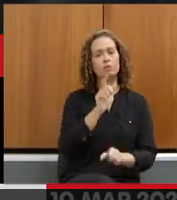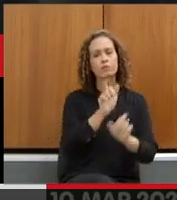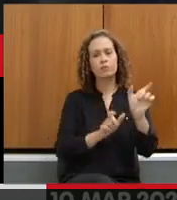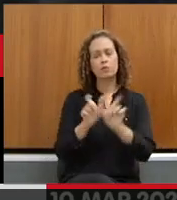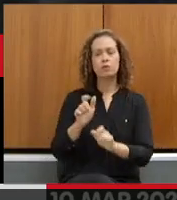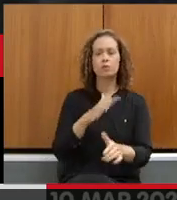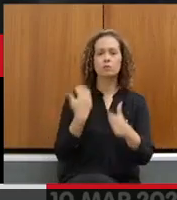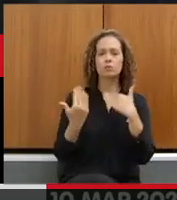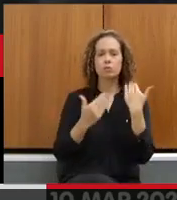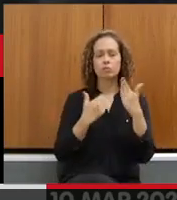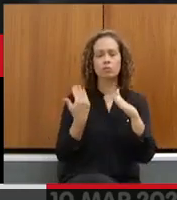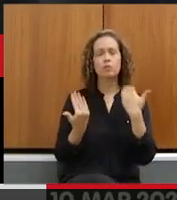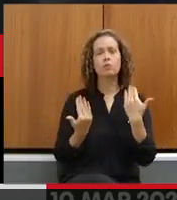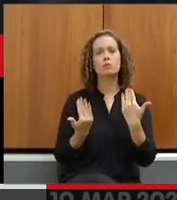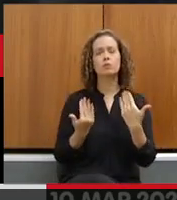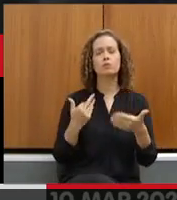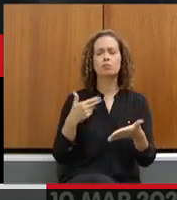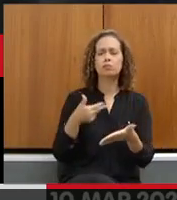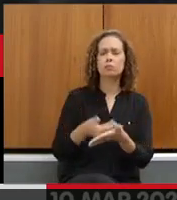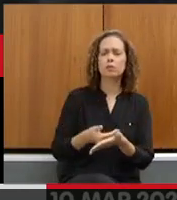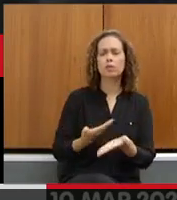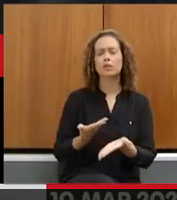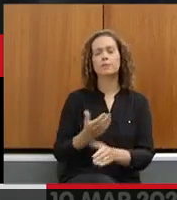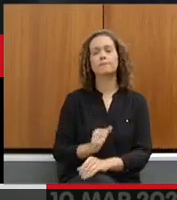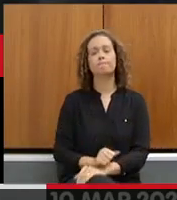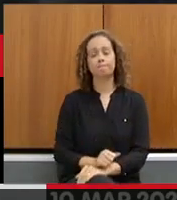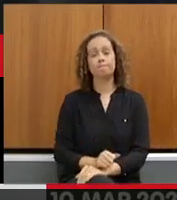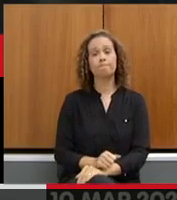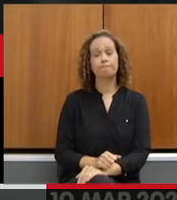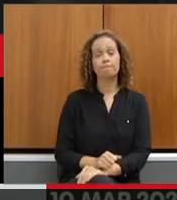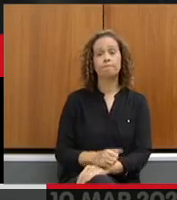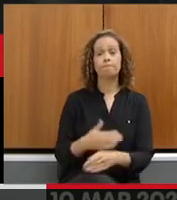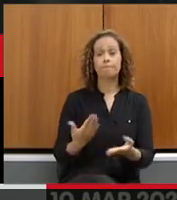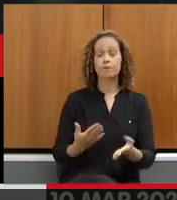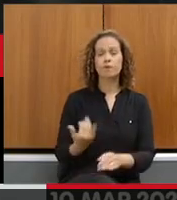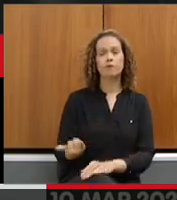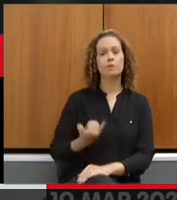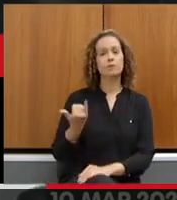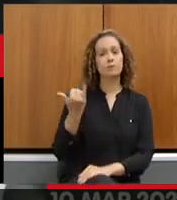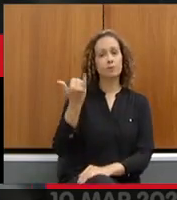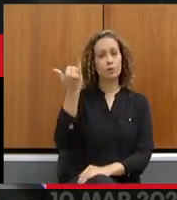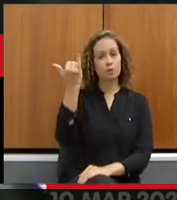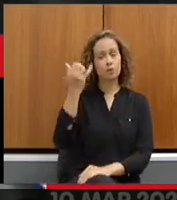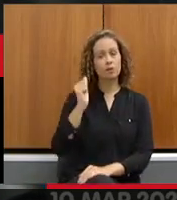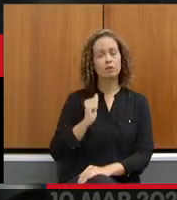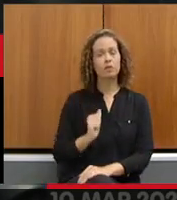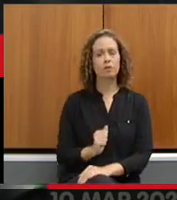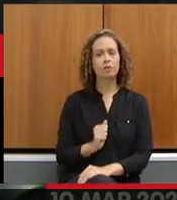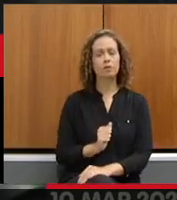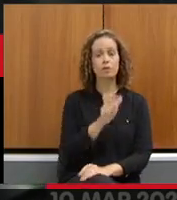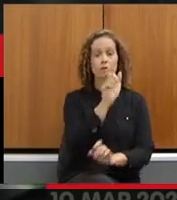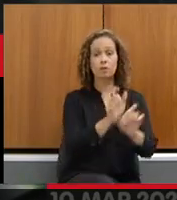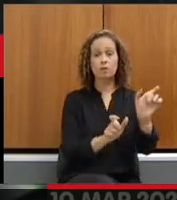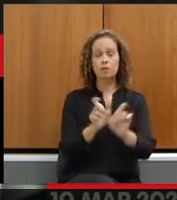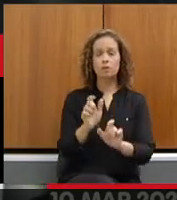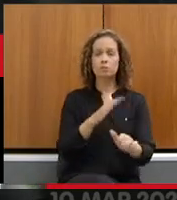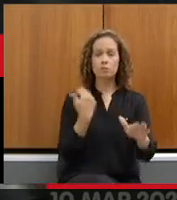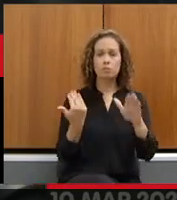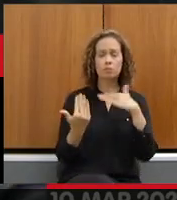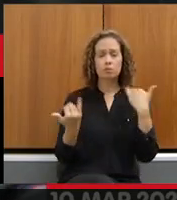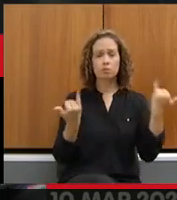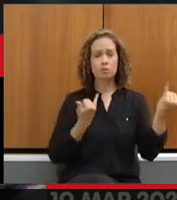se aproxima quando nós vemos isso é muito importante os óbitos que são